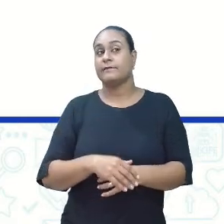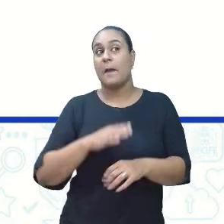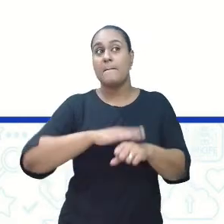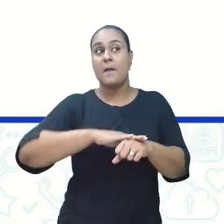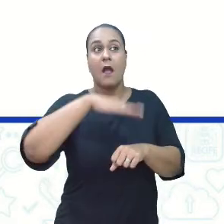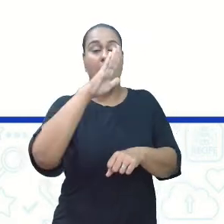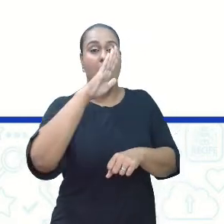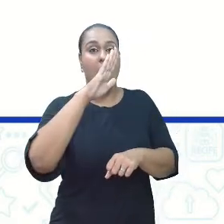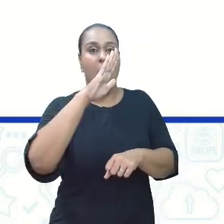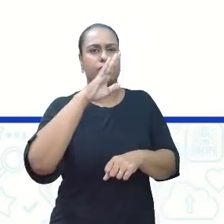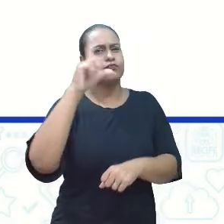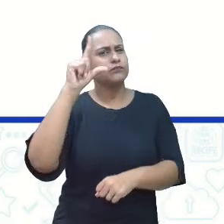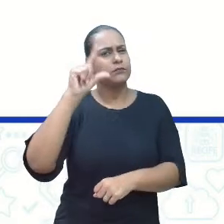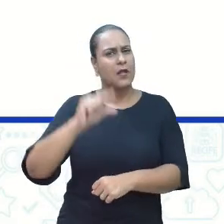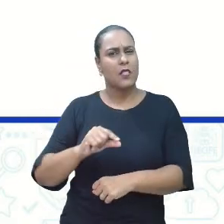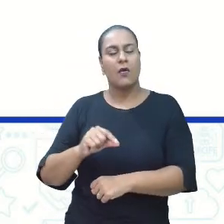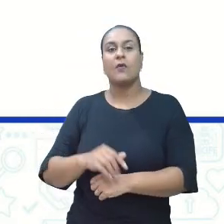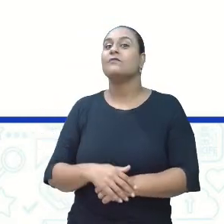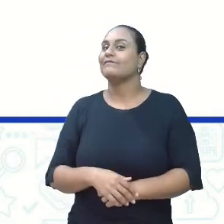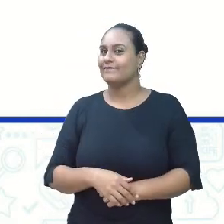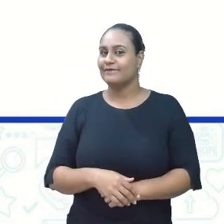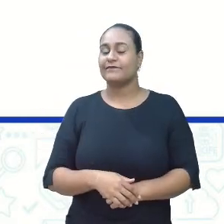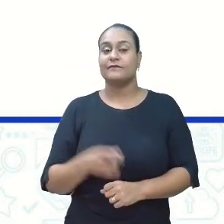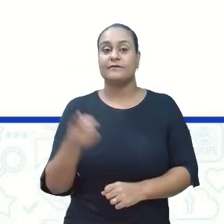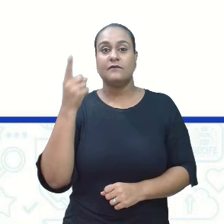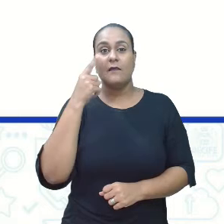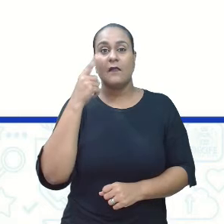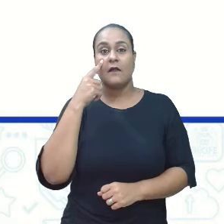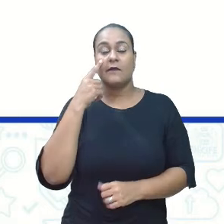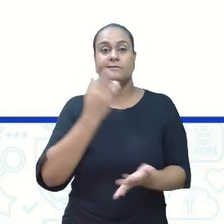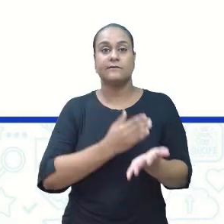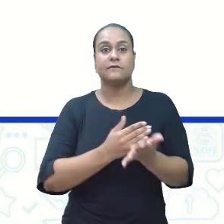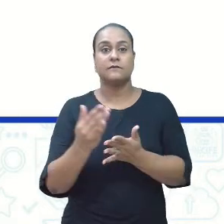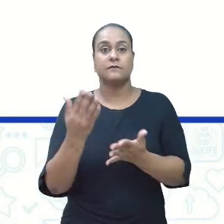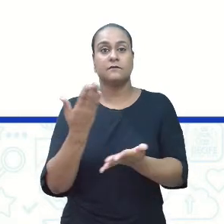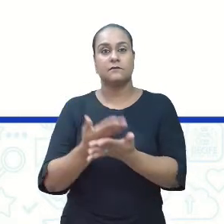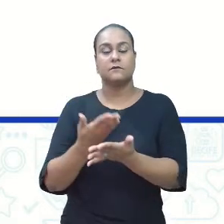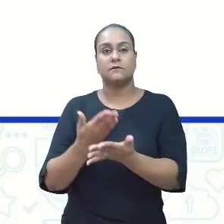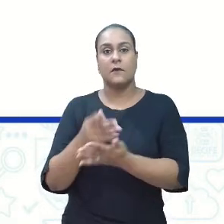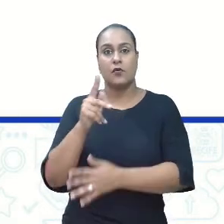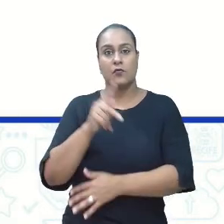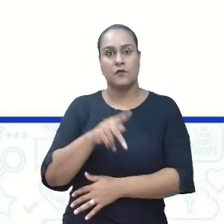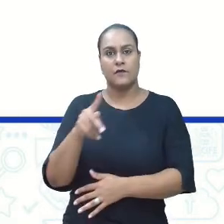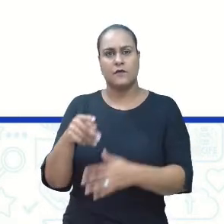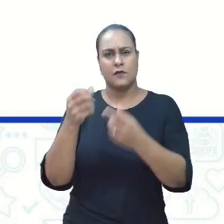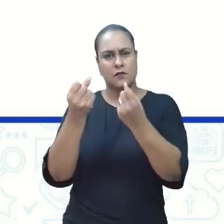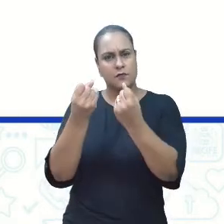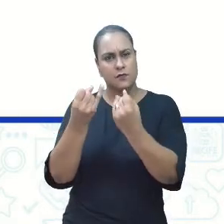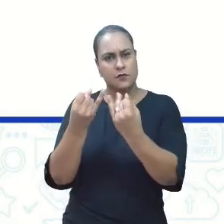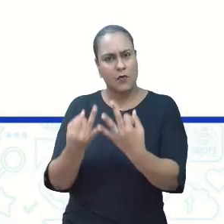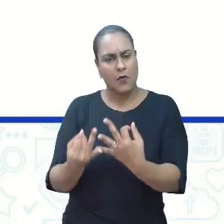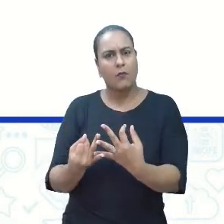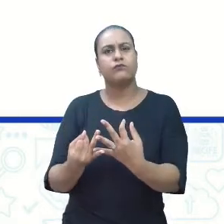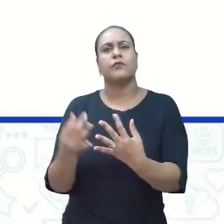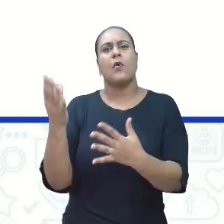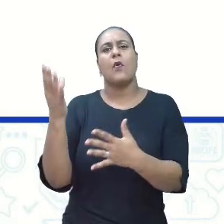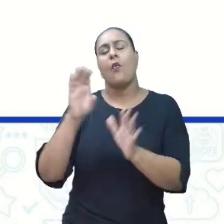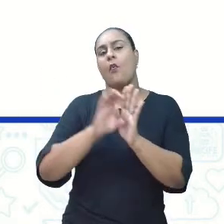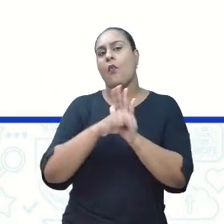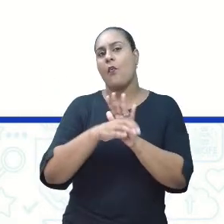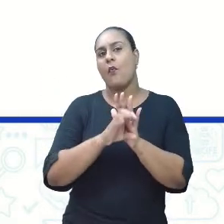atmosférica, o que é menor pressão atmosférica. Como vocês viram no início da aula, o professor explicou muito bem o conceito